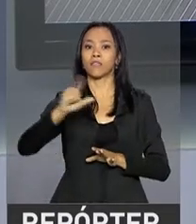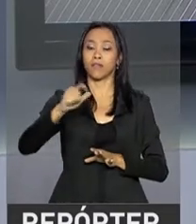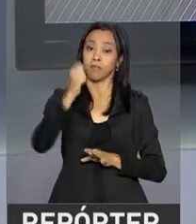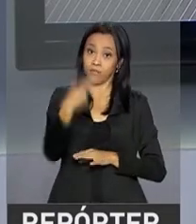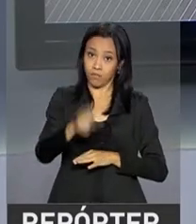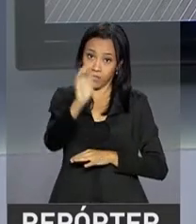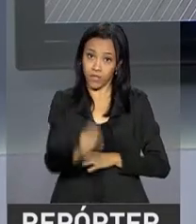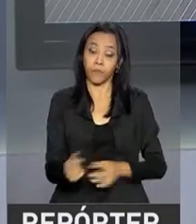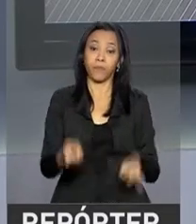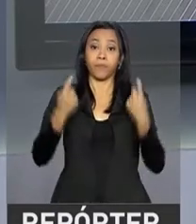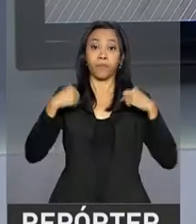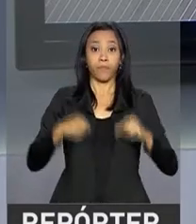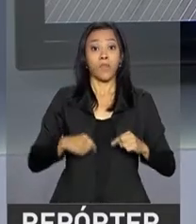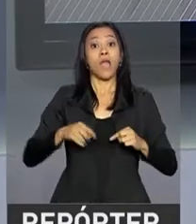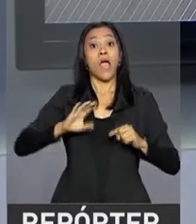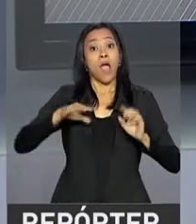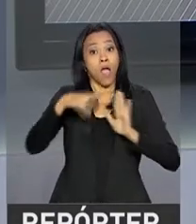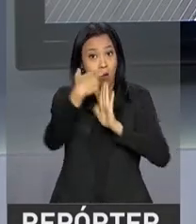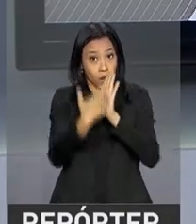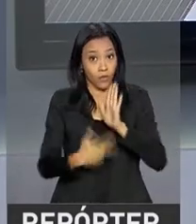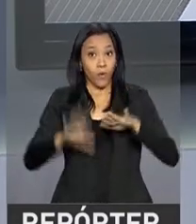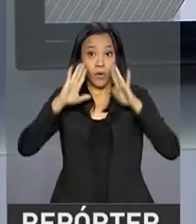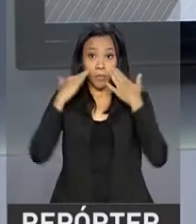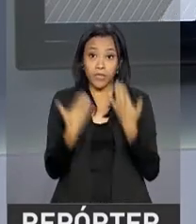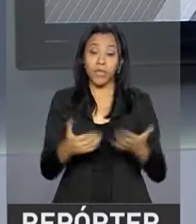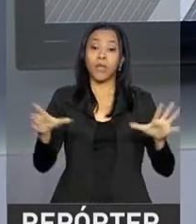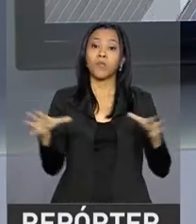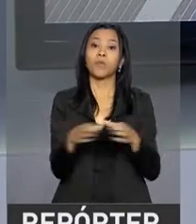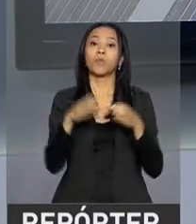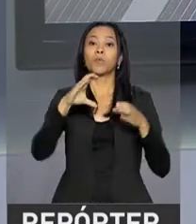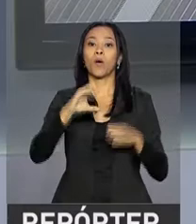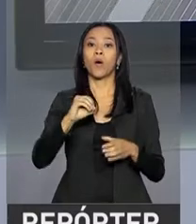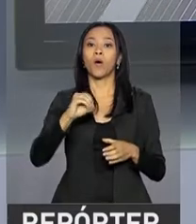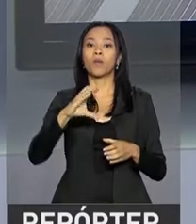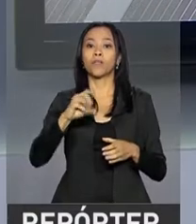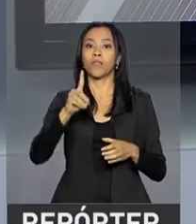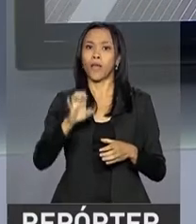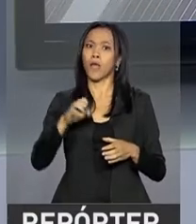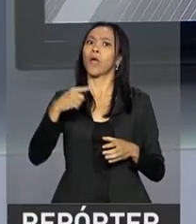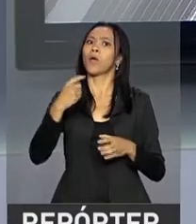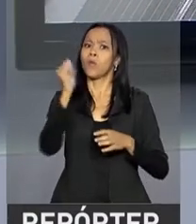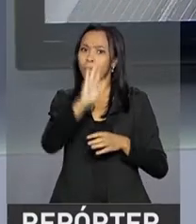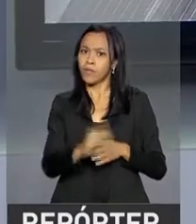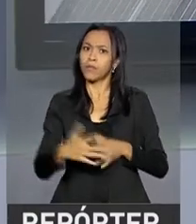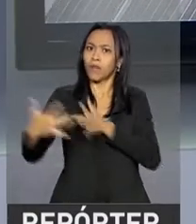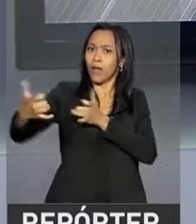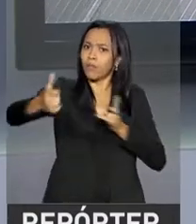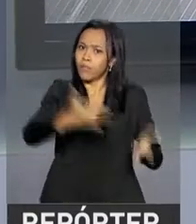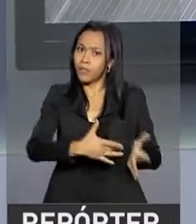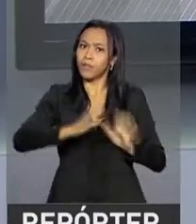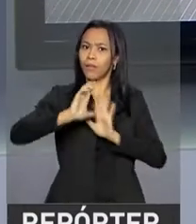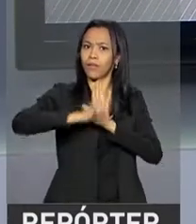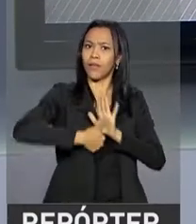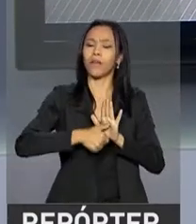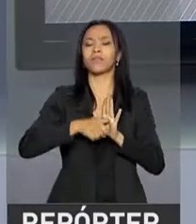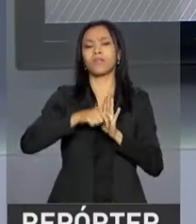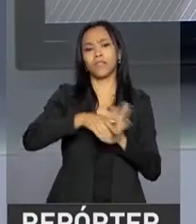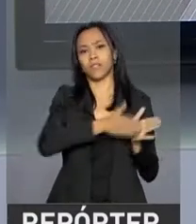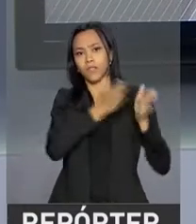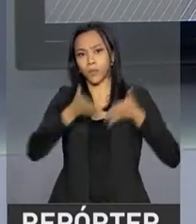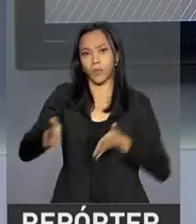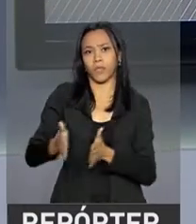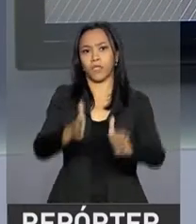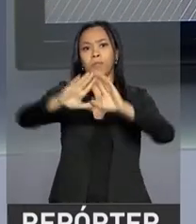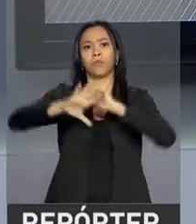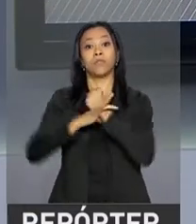apresentado pela cdr a organização afirma que o brasil está saindo da recessão e está a caminho de um crescimento sólido em 2018